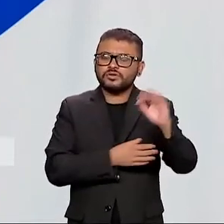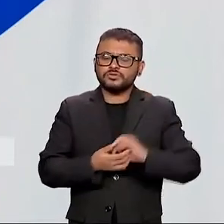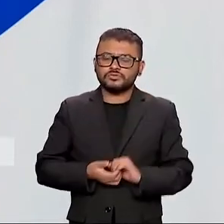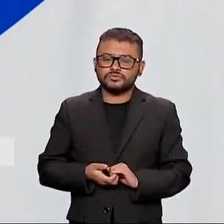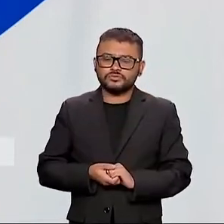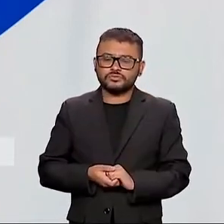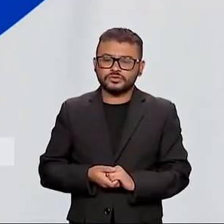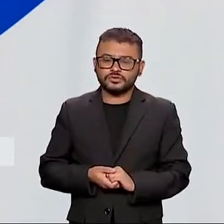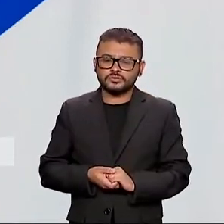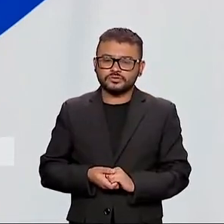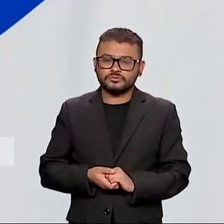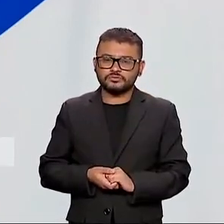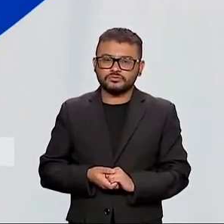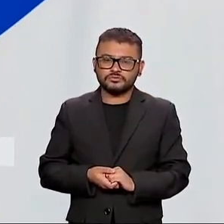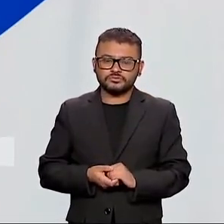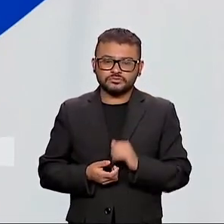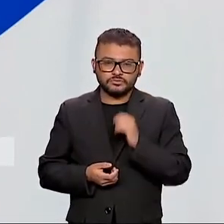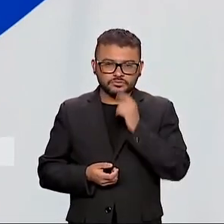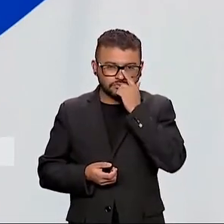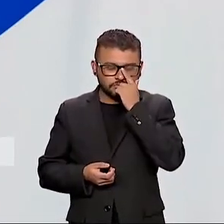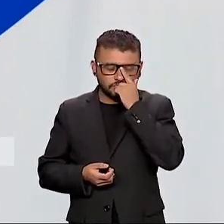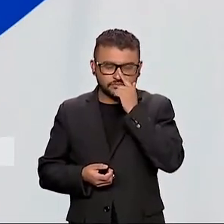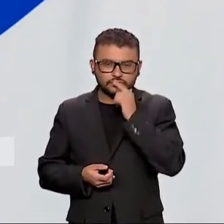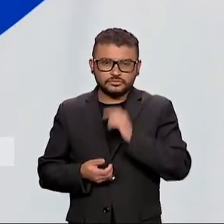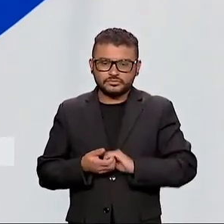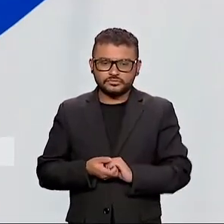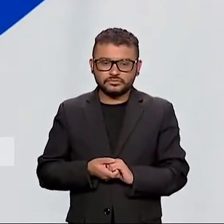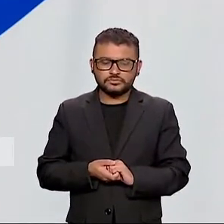ele já tinha respondido essa questão. Por favor.